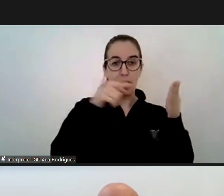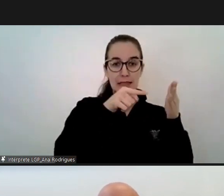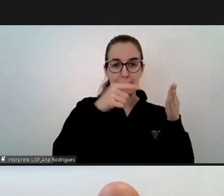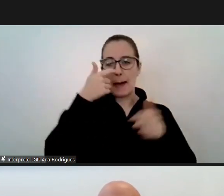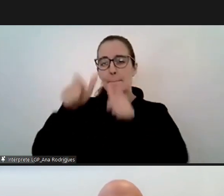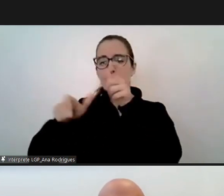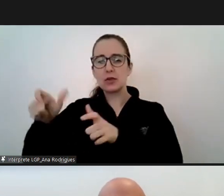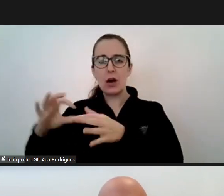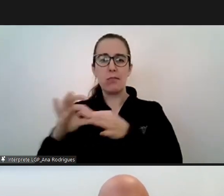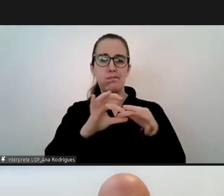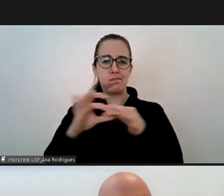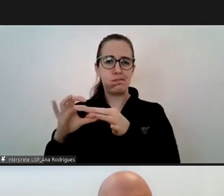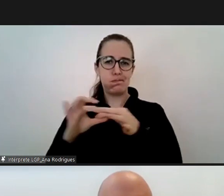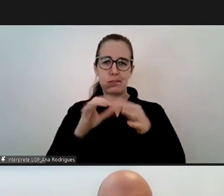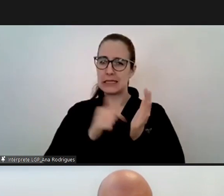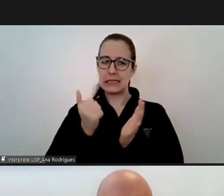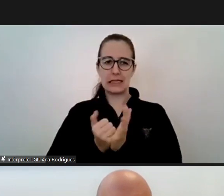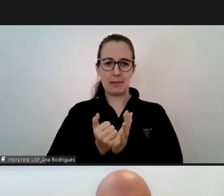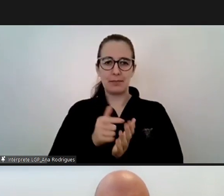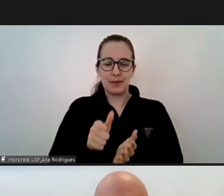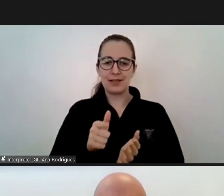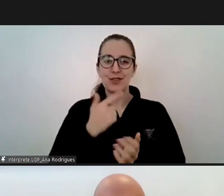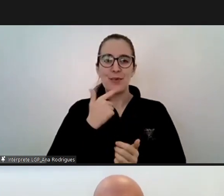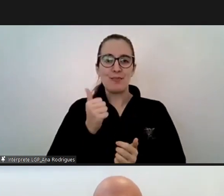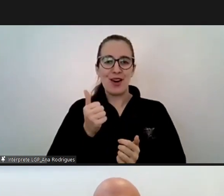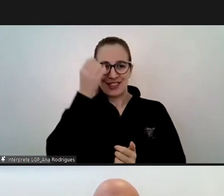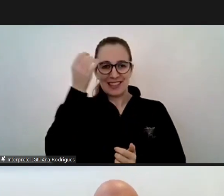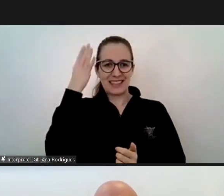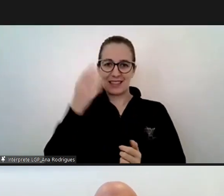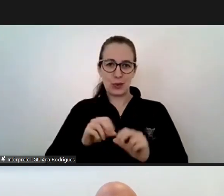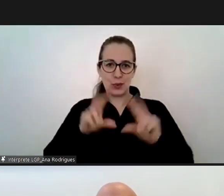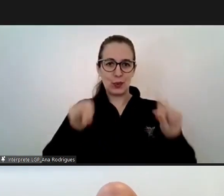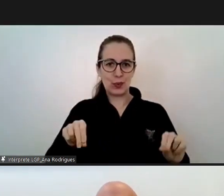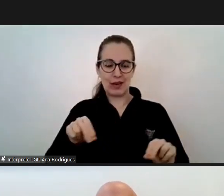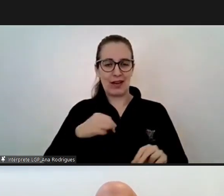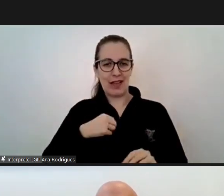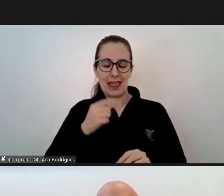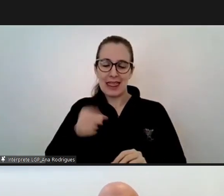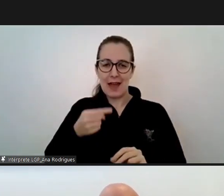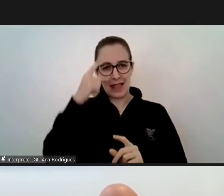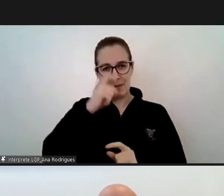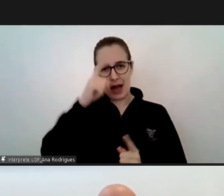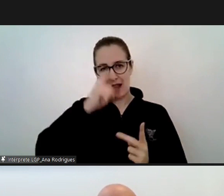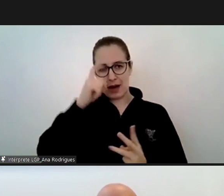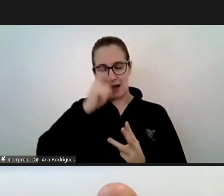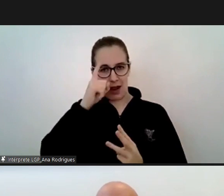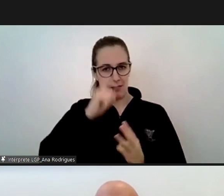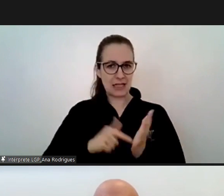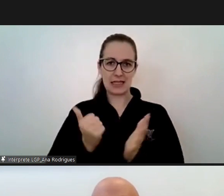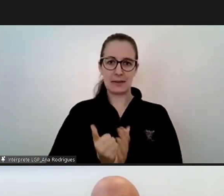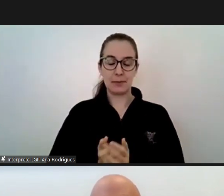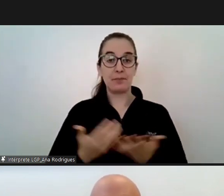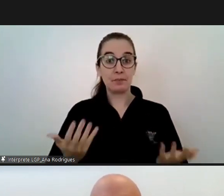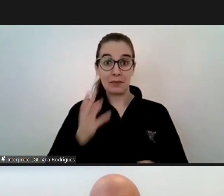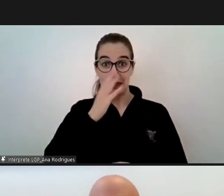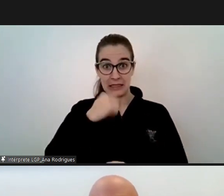cidadãos é uma dimensão absolutamente inelutável que nos tem que sempre nortear necessariamente e que nos tem que nortear,